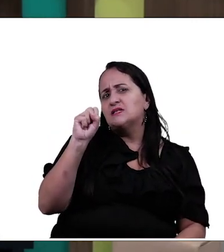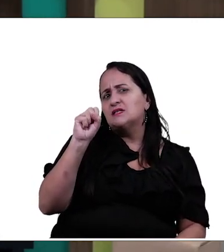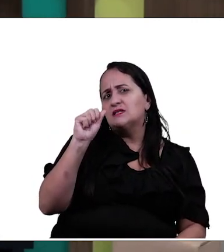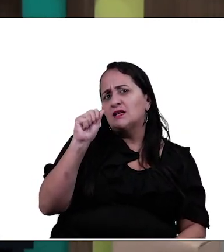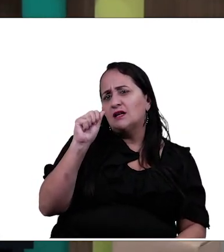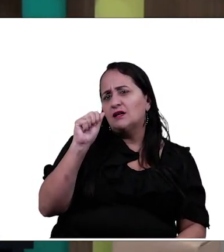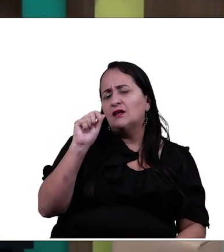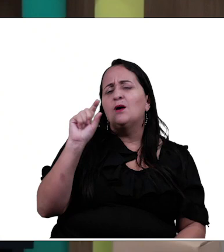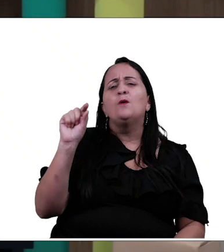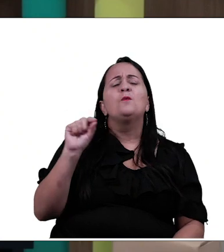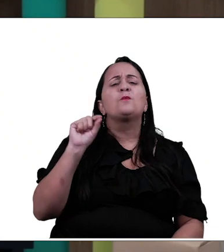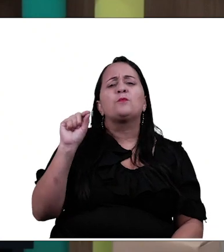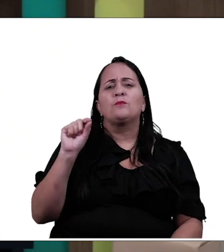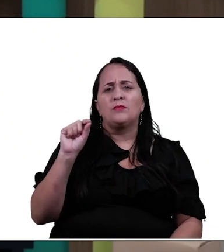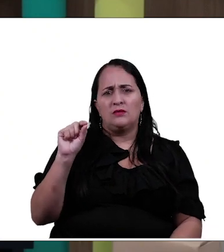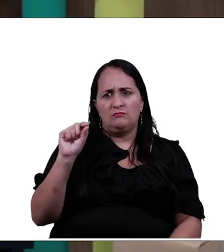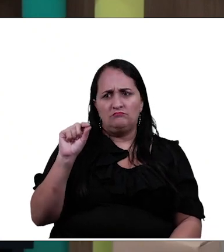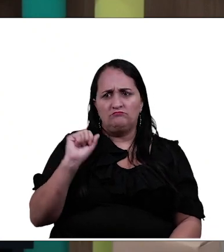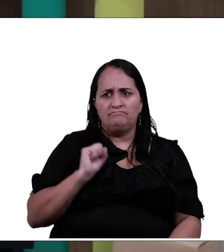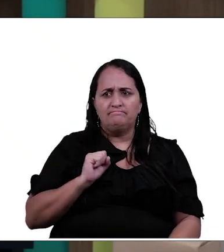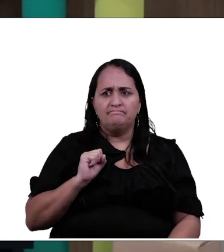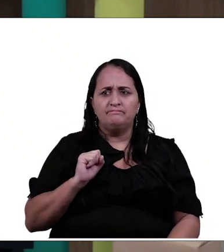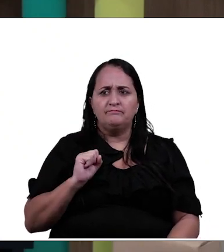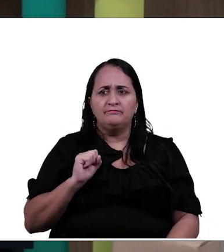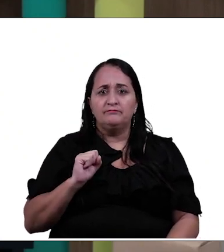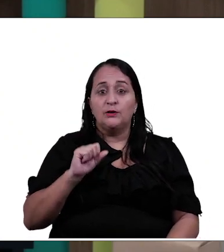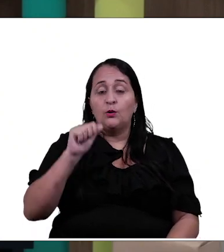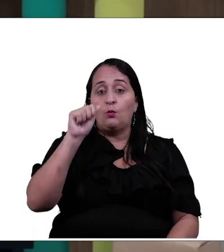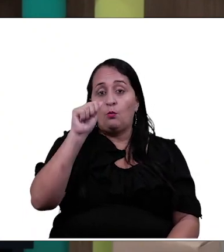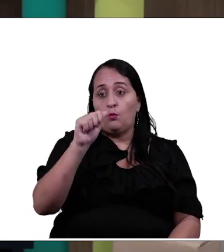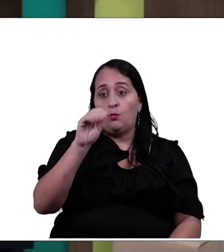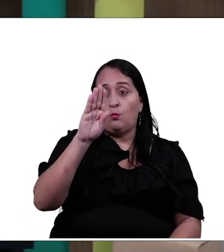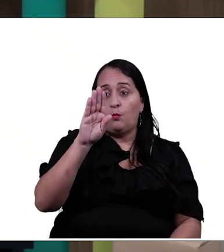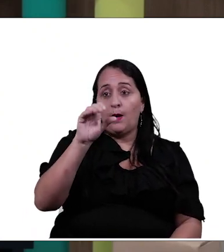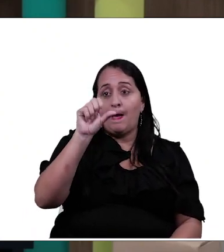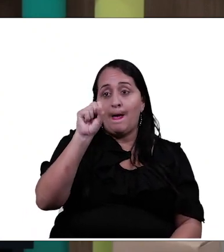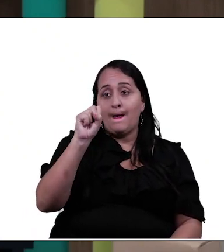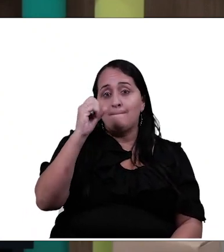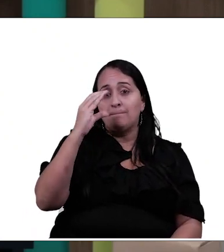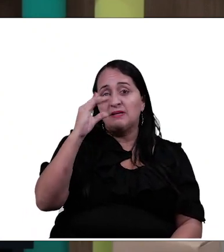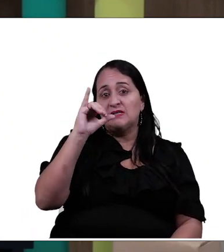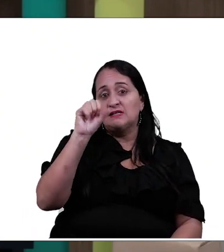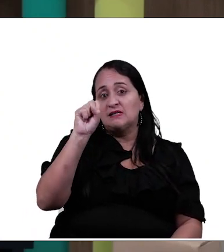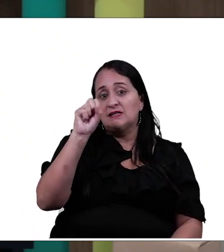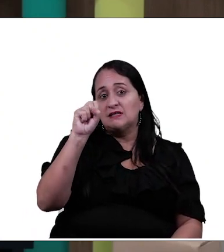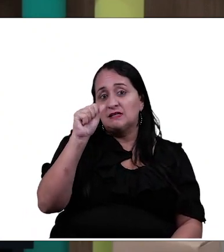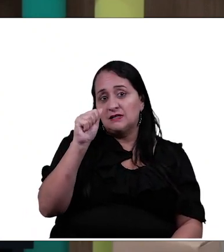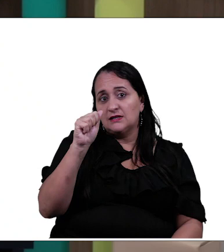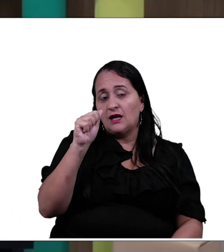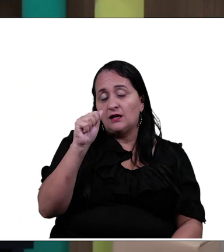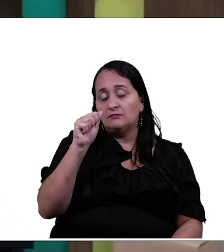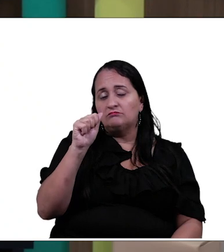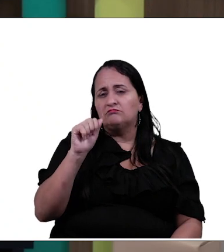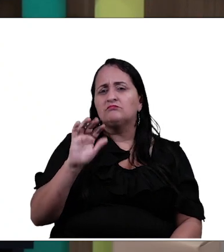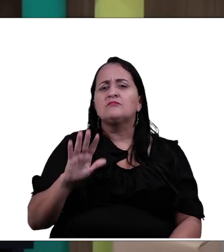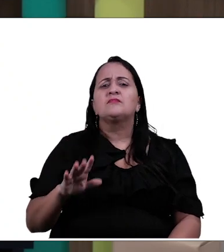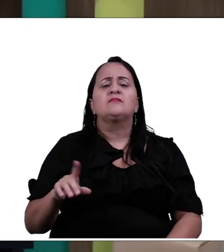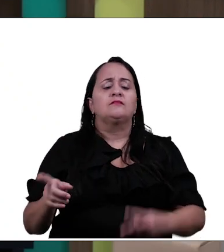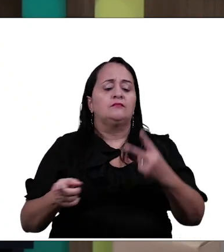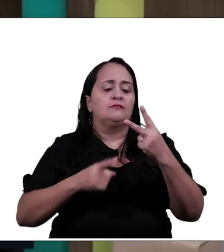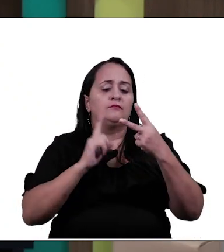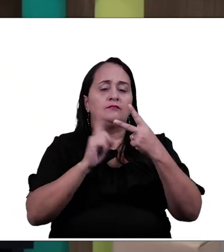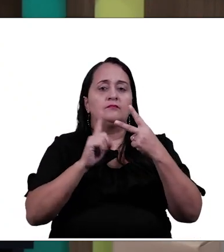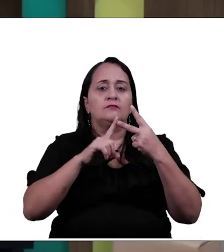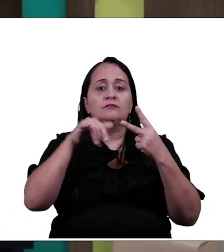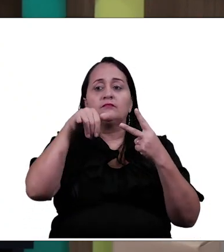posso colocar qualquer número também, qualquer número inteiro, exceto o zero. Então eu